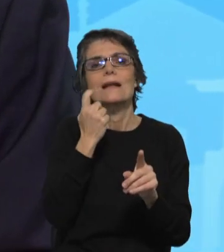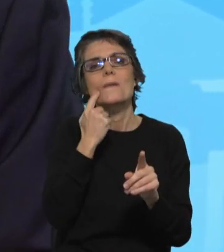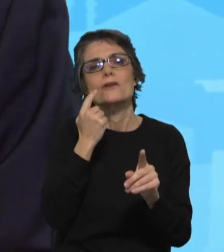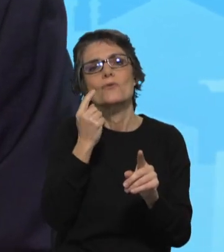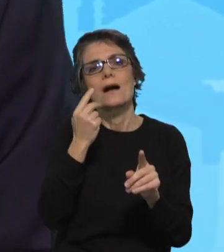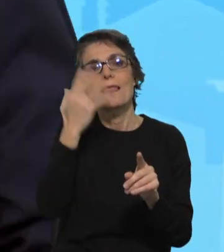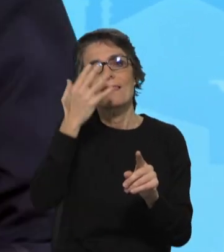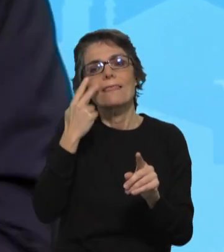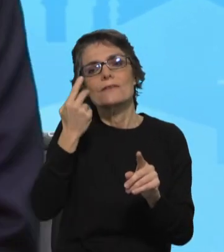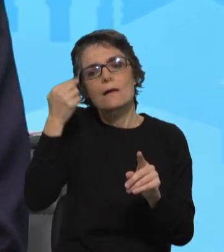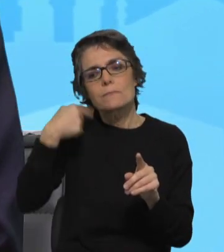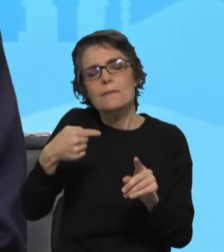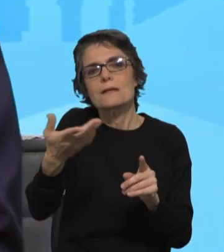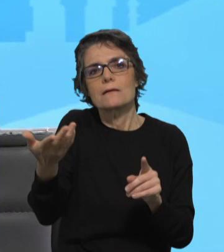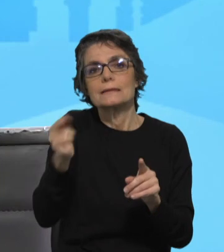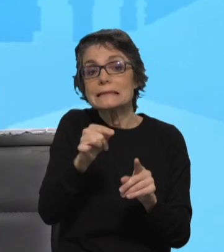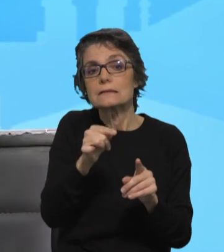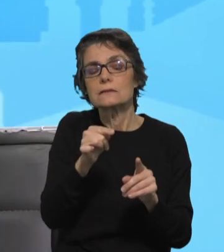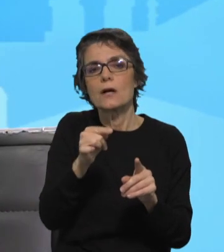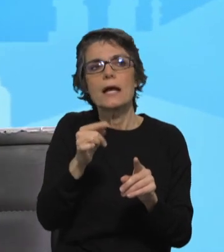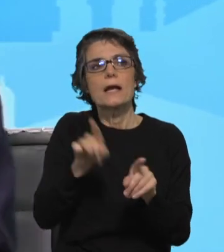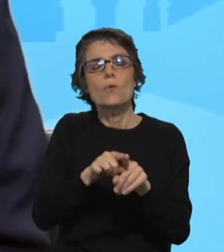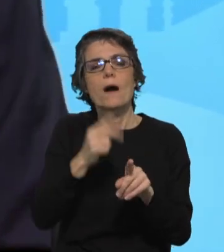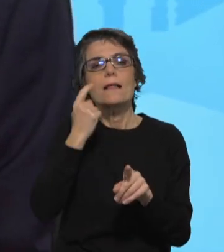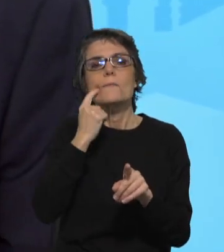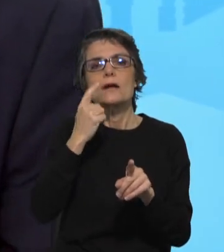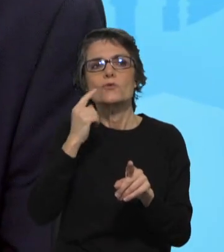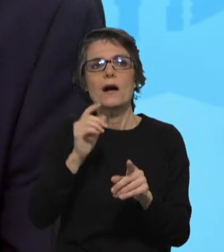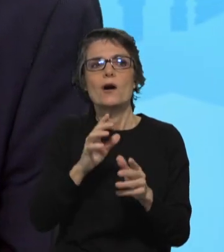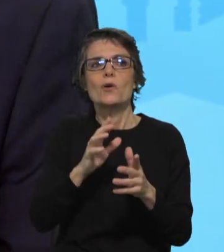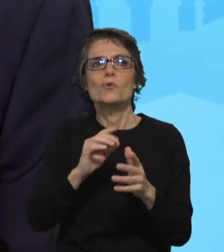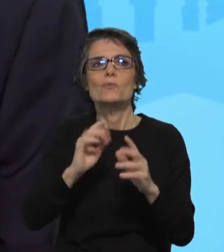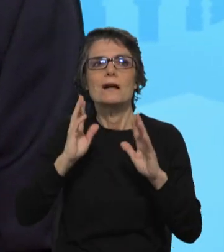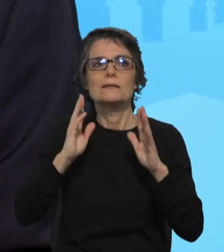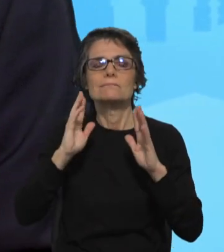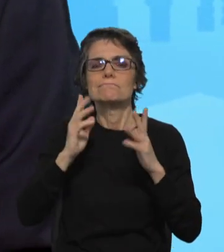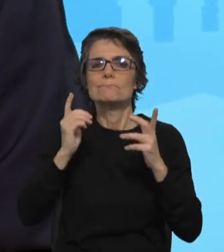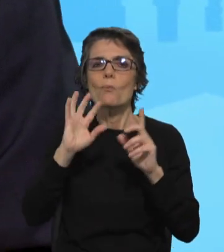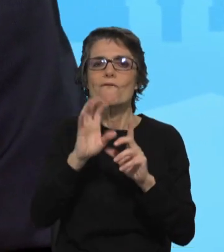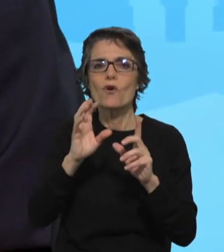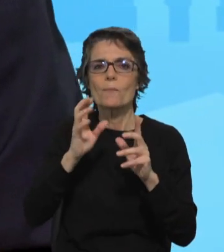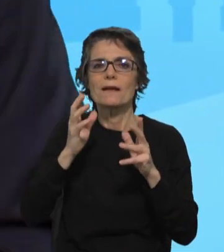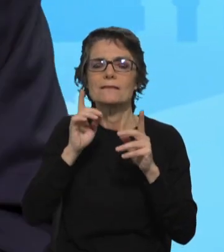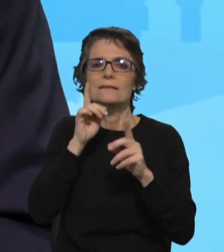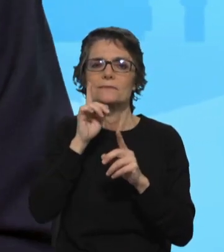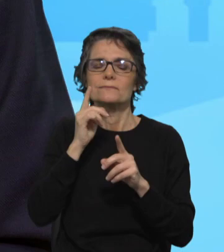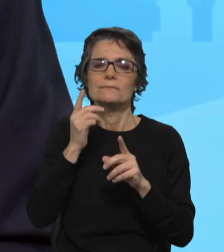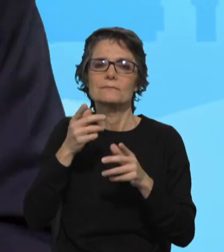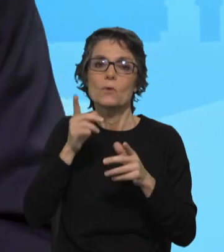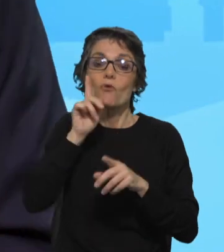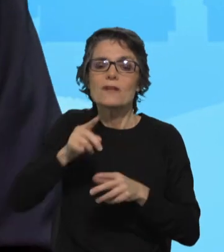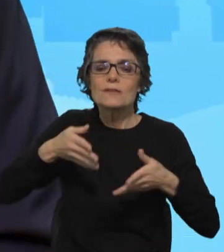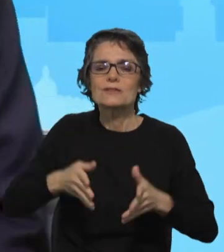como fonte da vida e da vida cristã, mas também como, neste sentido, como ponto de partida, mas também